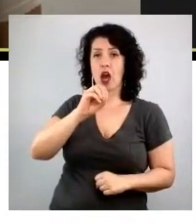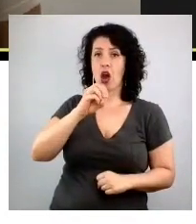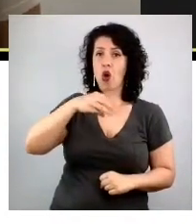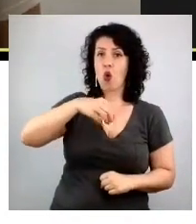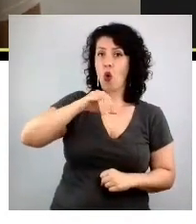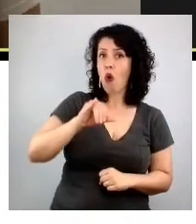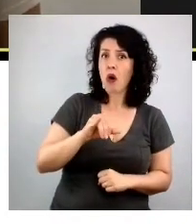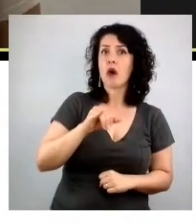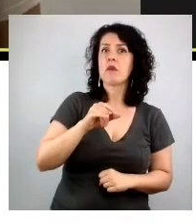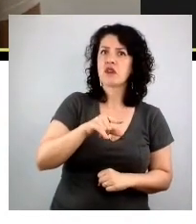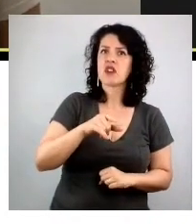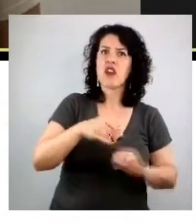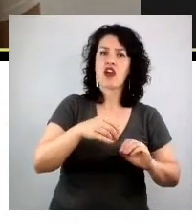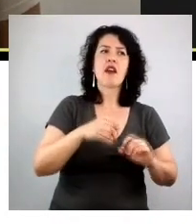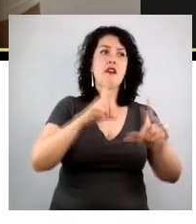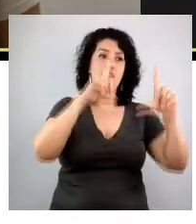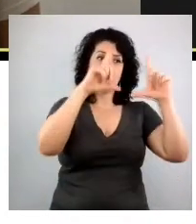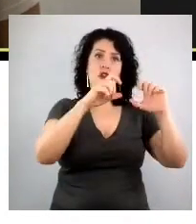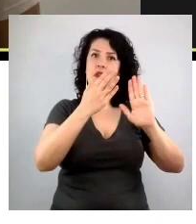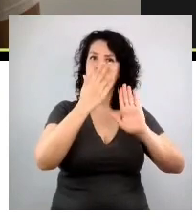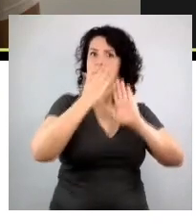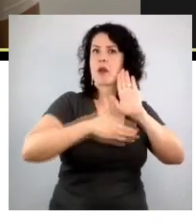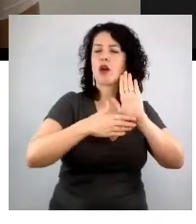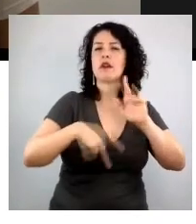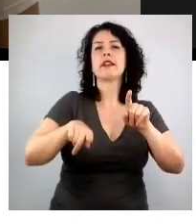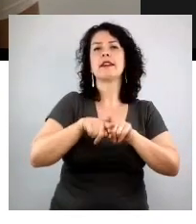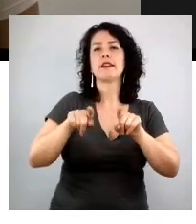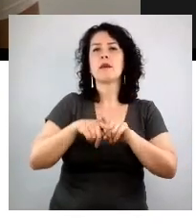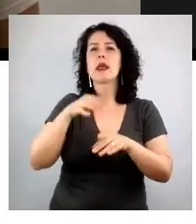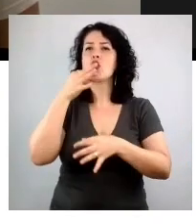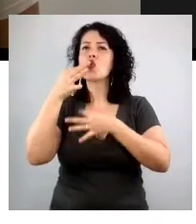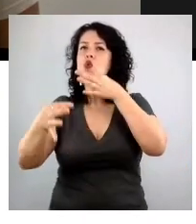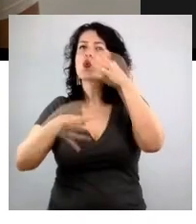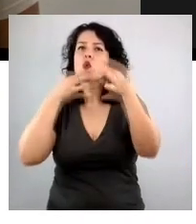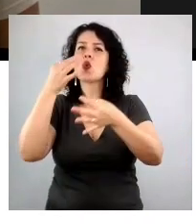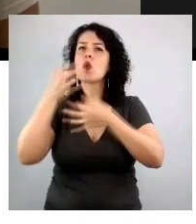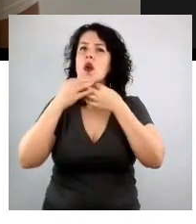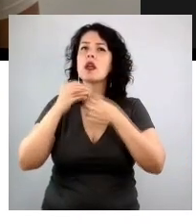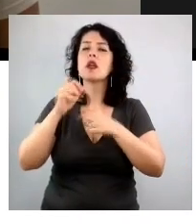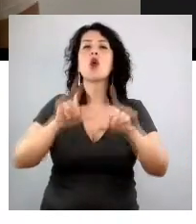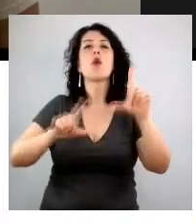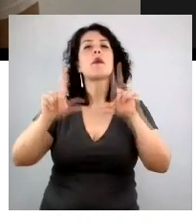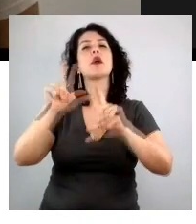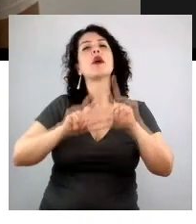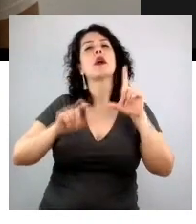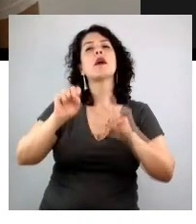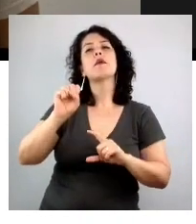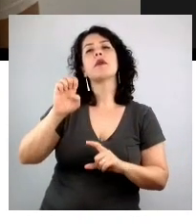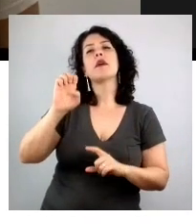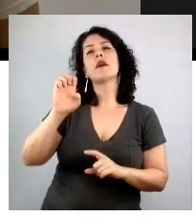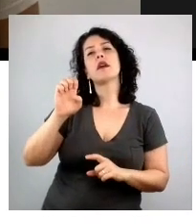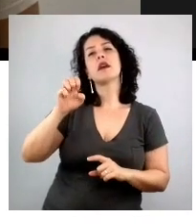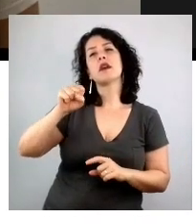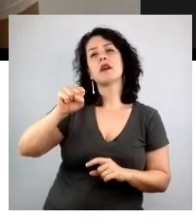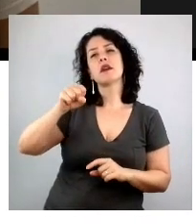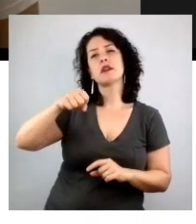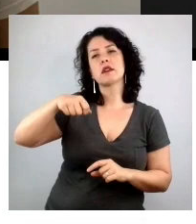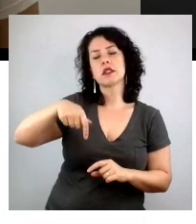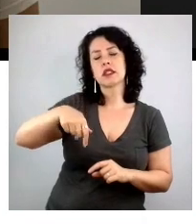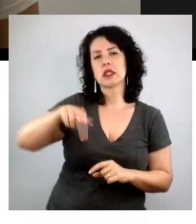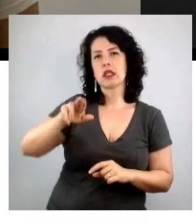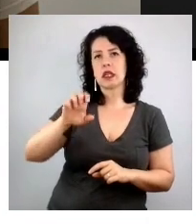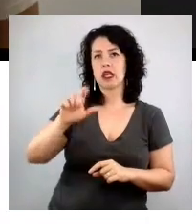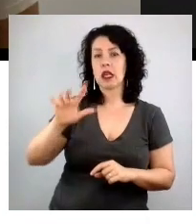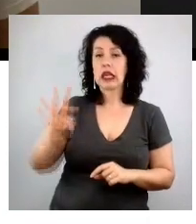provar, sabe? Foi comentarista do programa Esquenta durante 4 anos, trabalhou como repórter da Globo News.